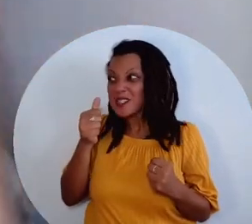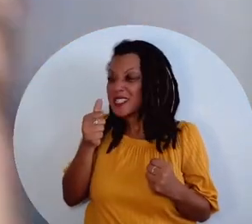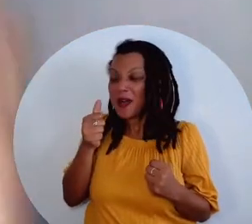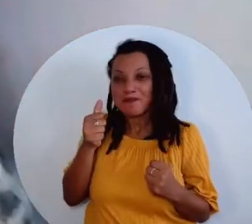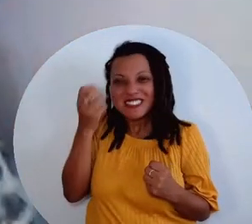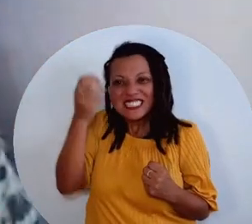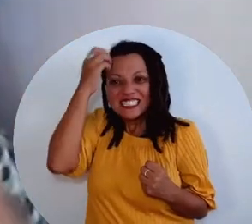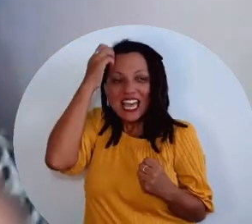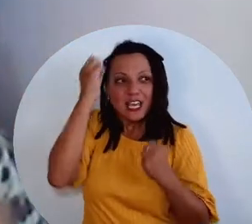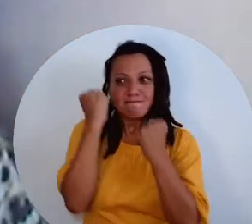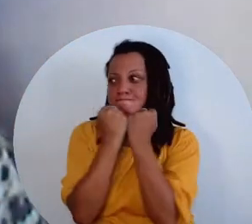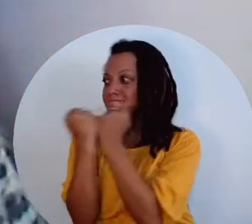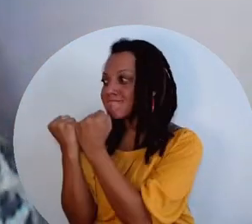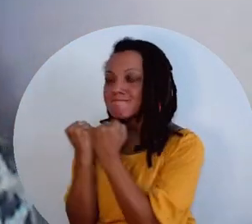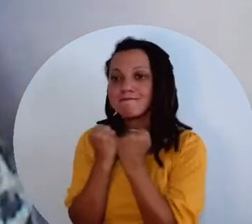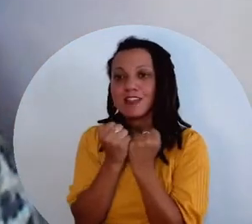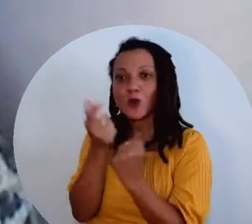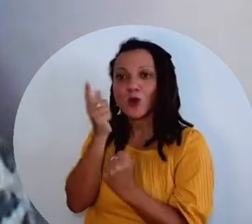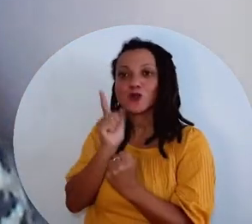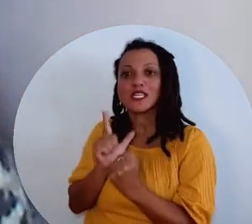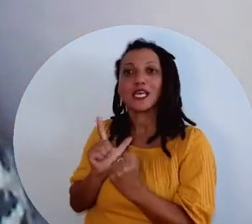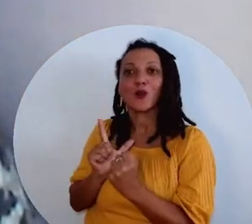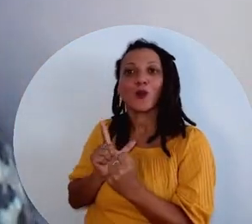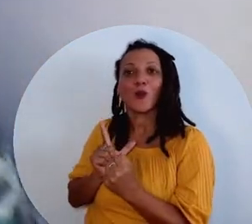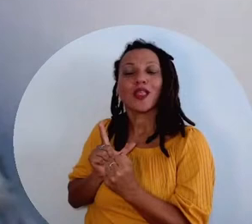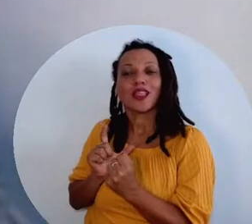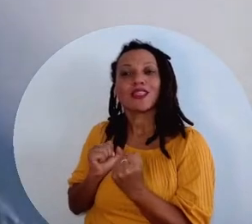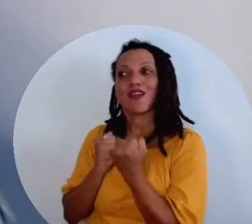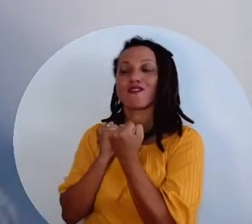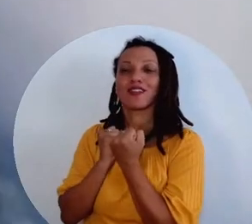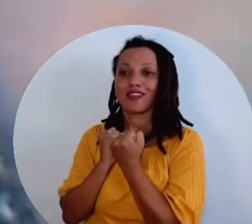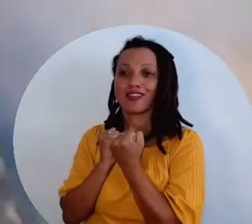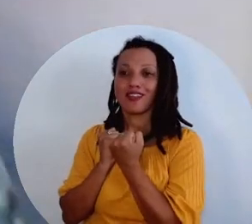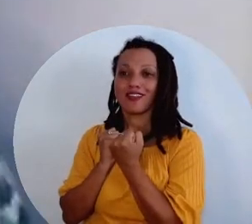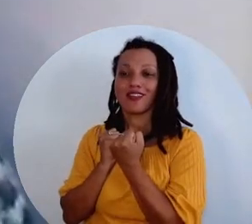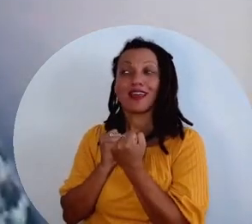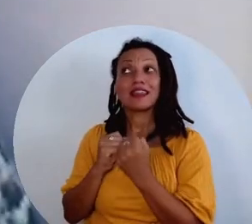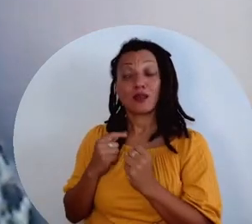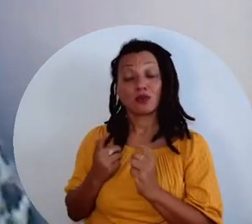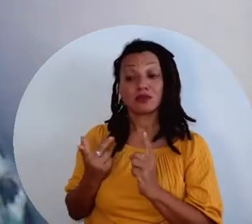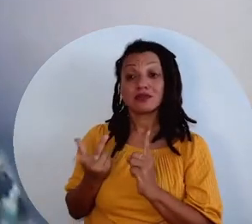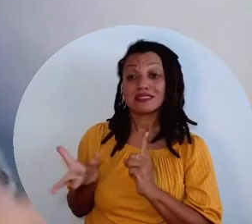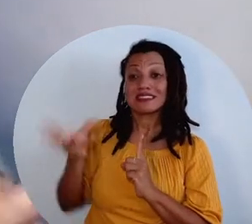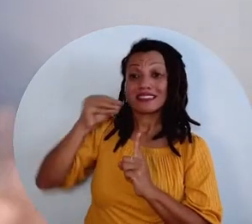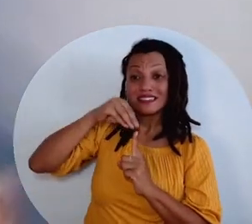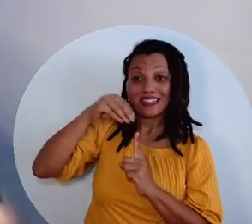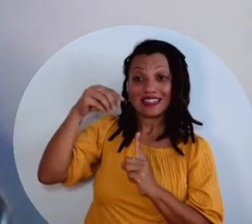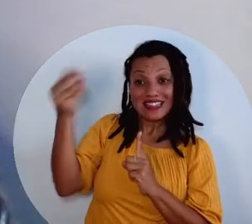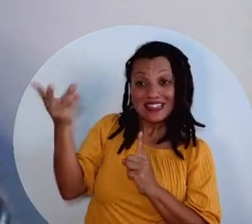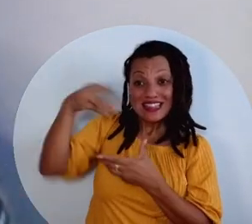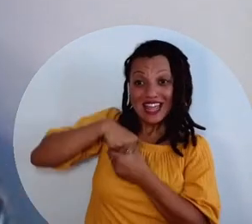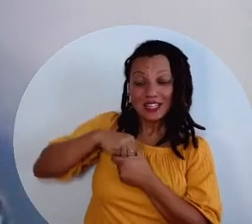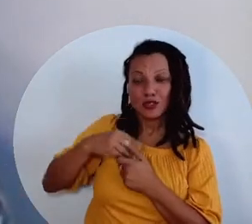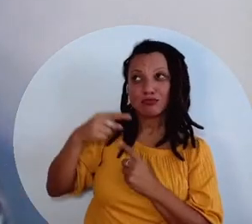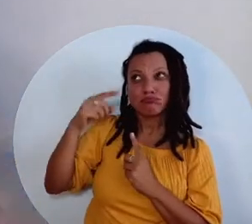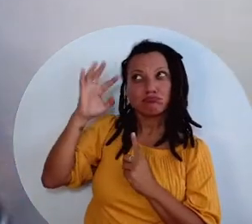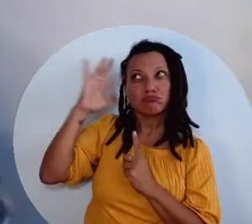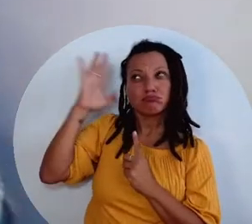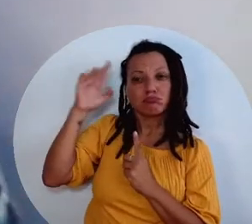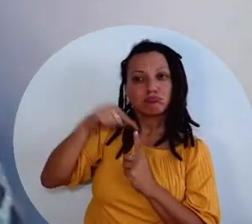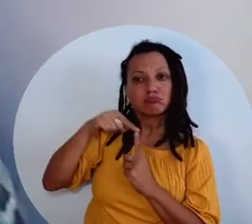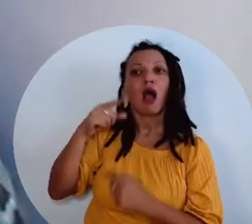bélicas, elas estão no imaginário histórico negro desde Candaces, né? E a gente está falando de mulheres que datam